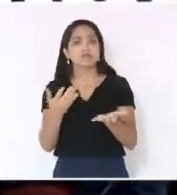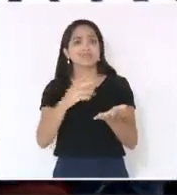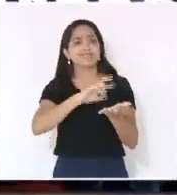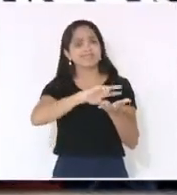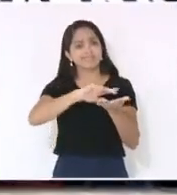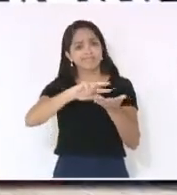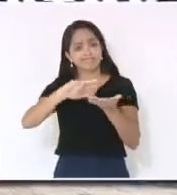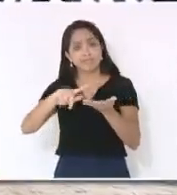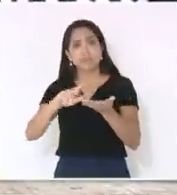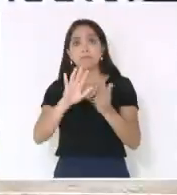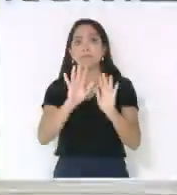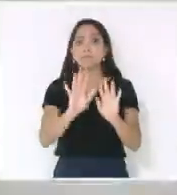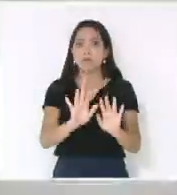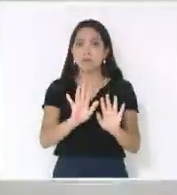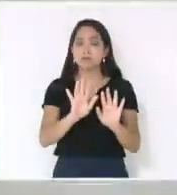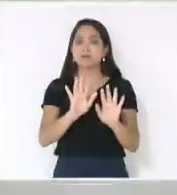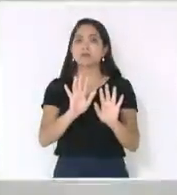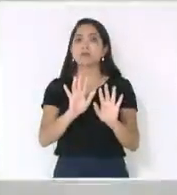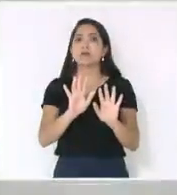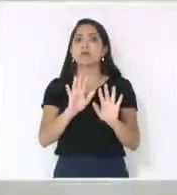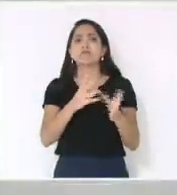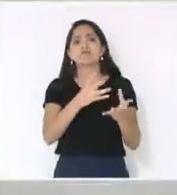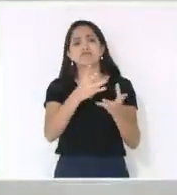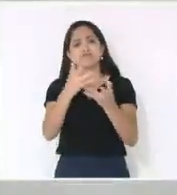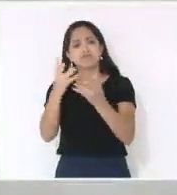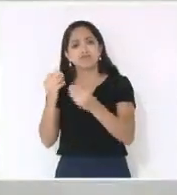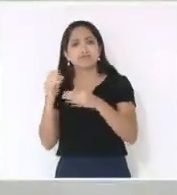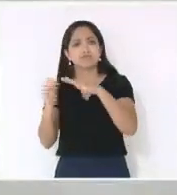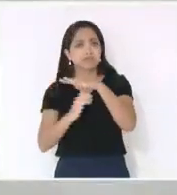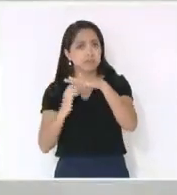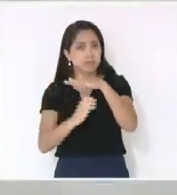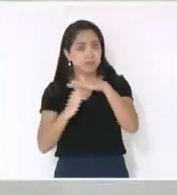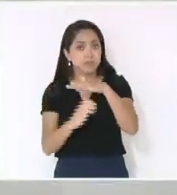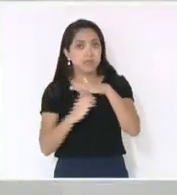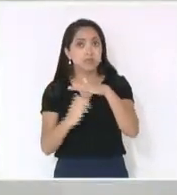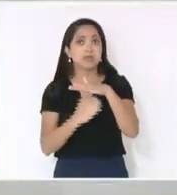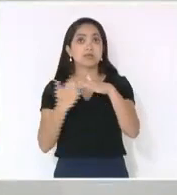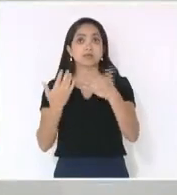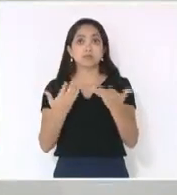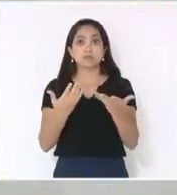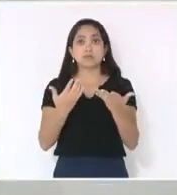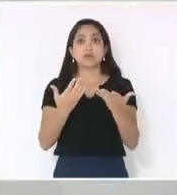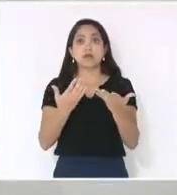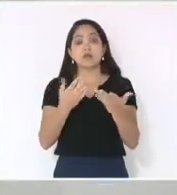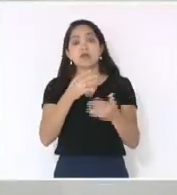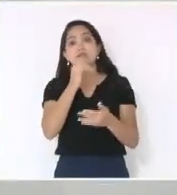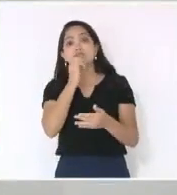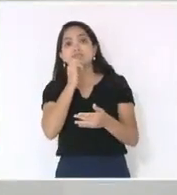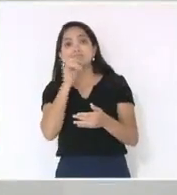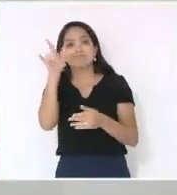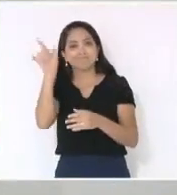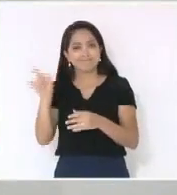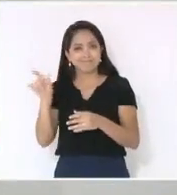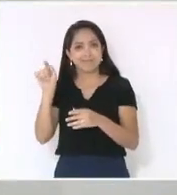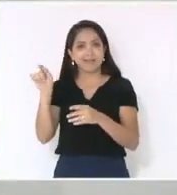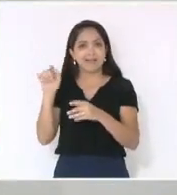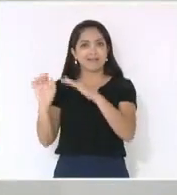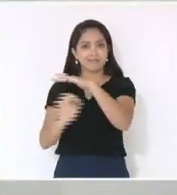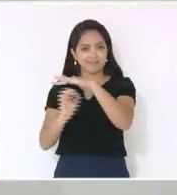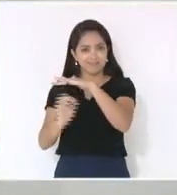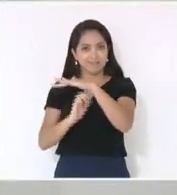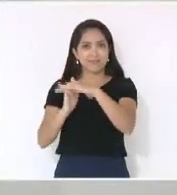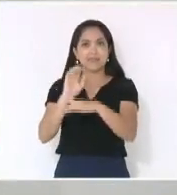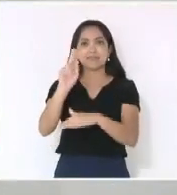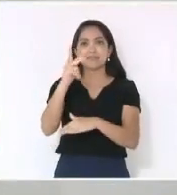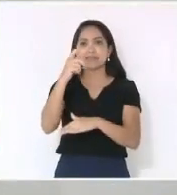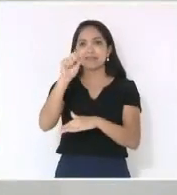etc. Mas, mesmo assim, tantas empresas, e pegamos a Van como exemplo, que é uma empresa que prosperou, que